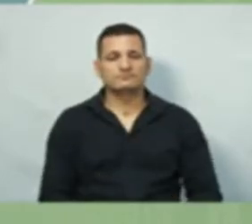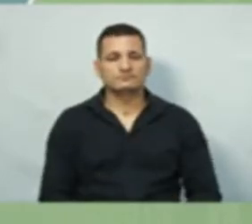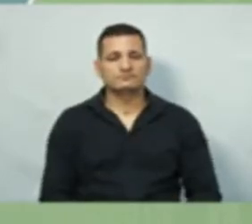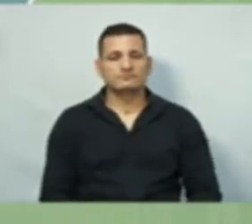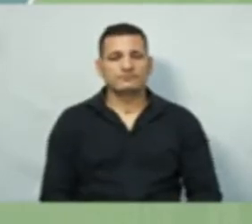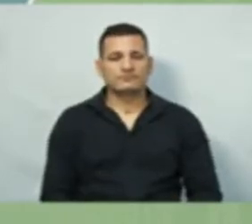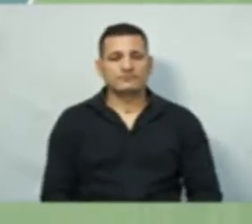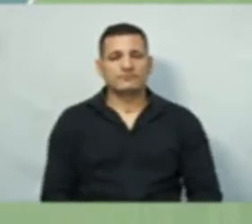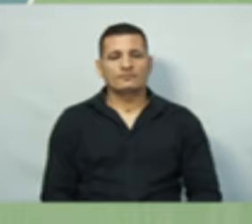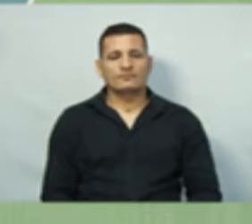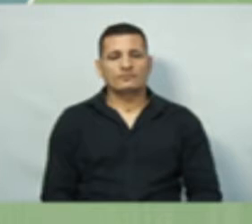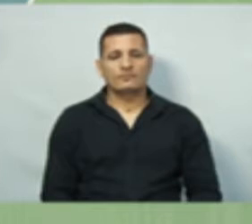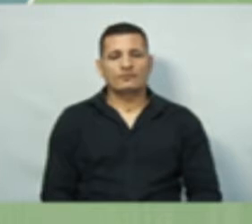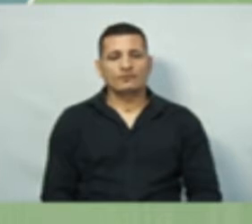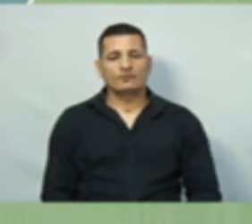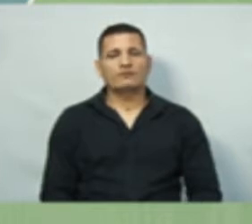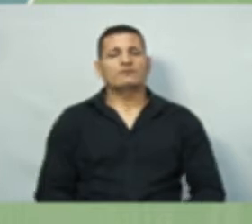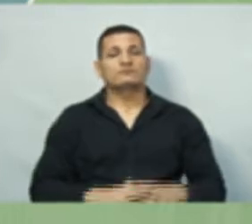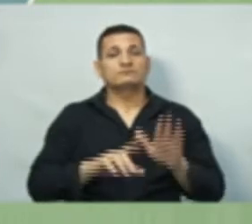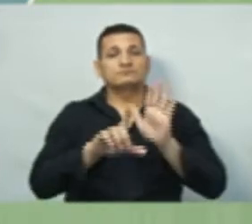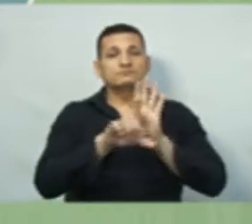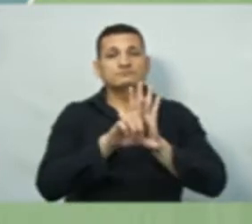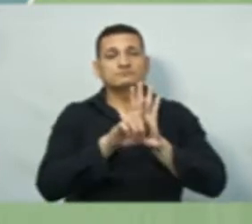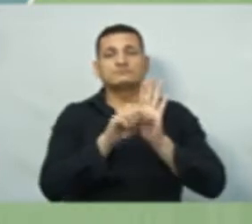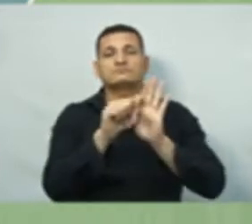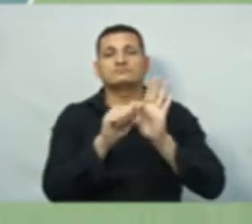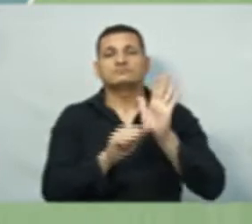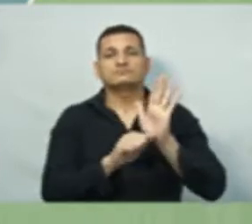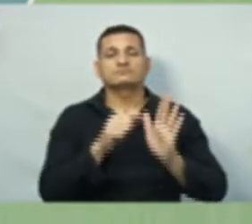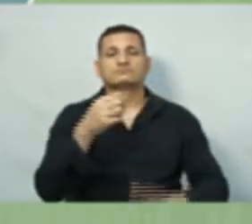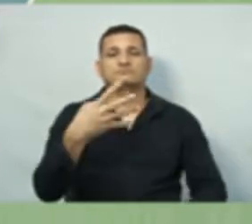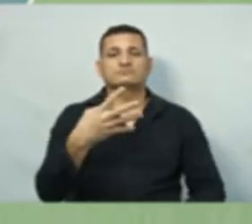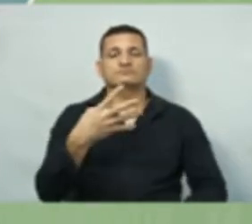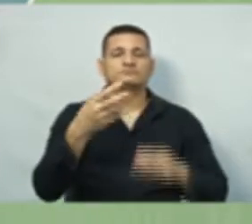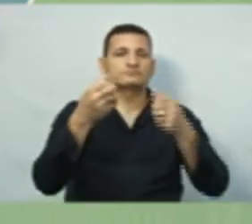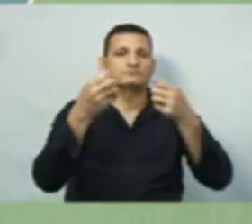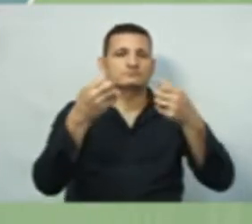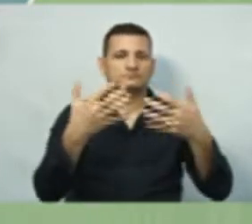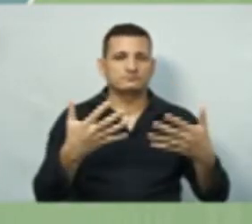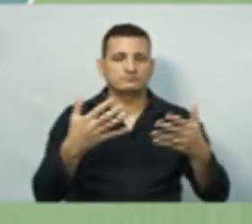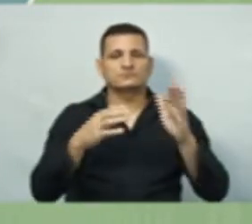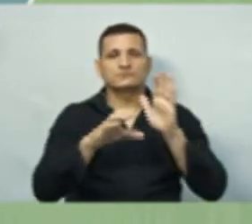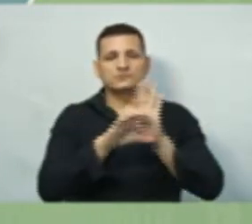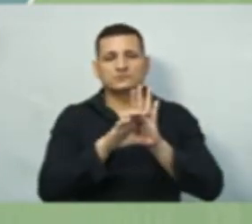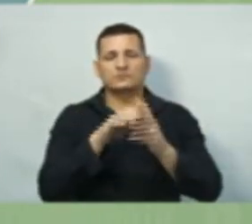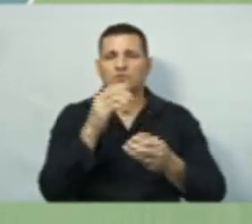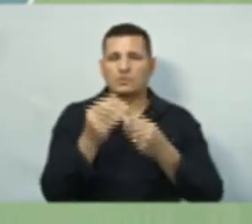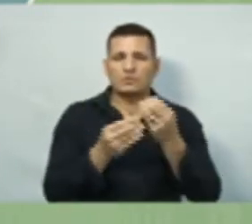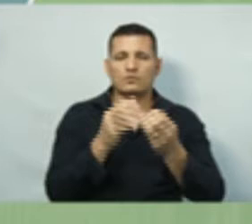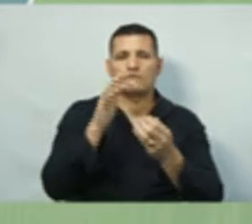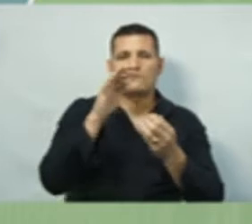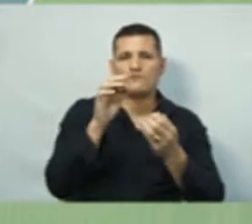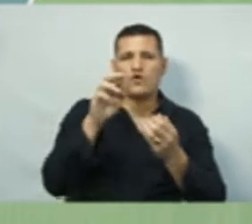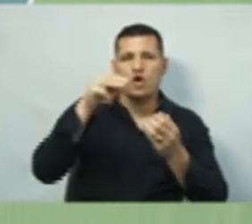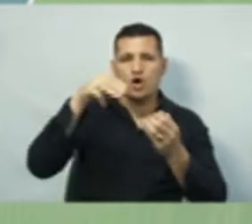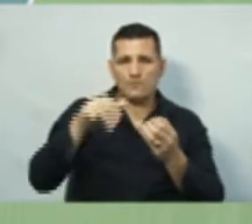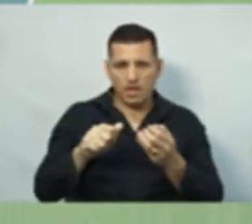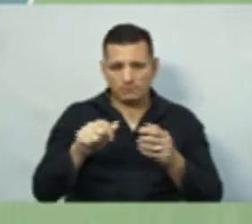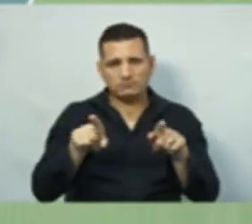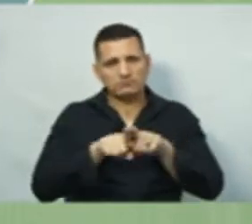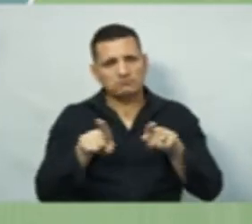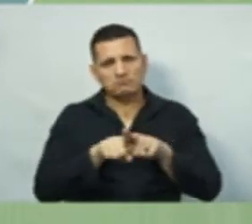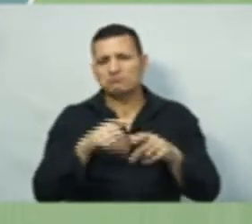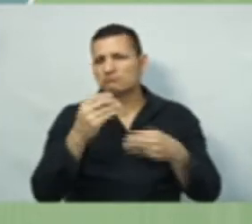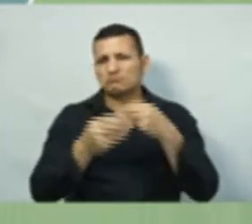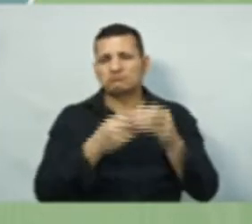O legislador, no artigo 4º, estabelece o conceito quanto à forma e à natureza das sociedades